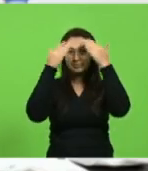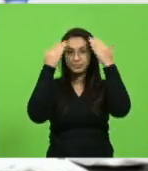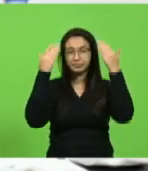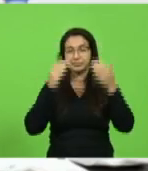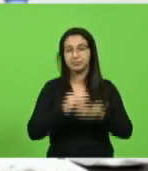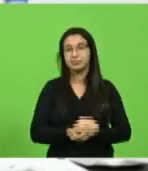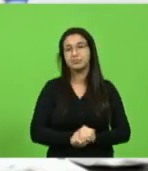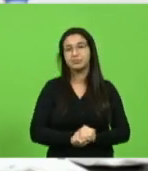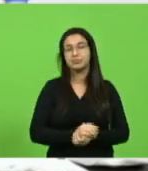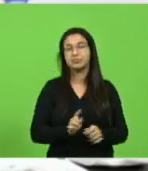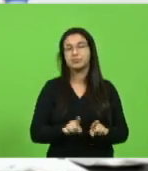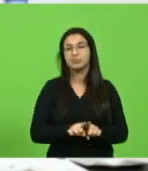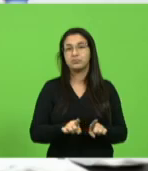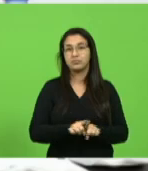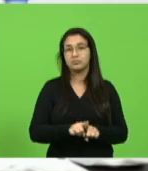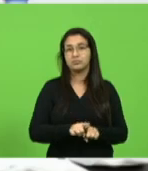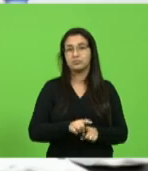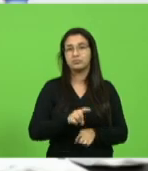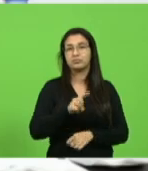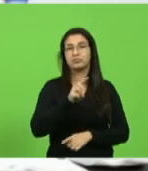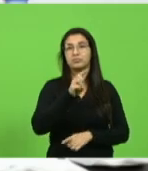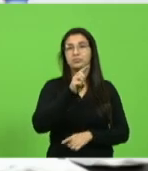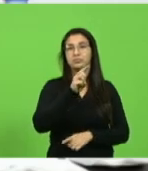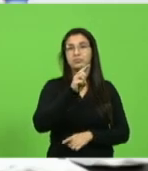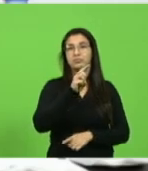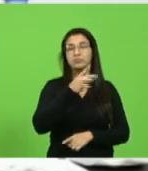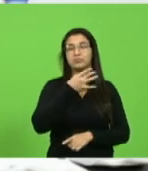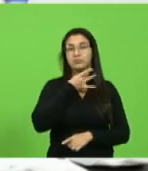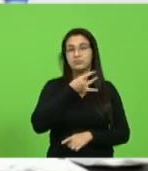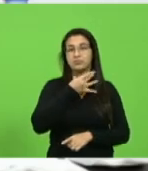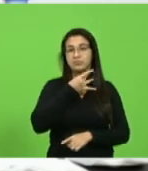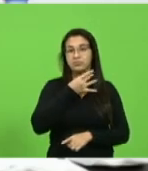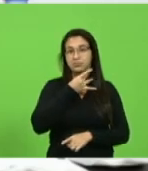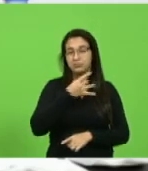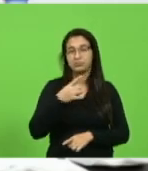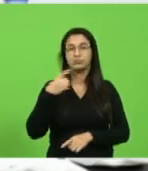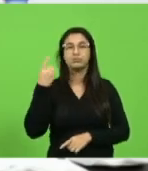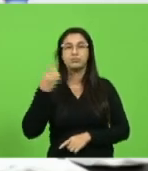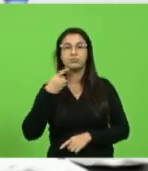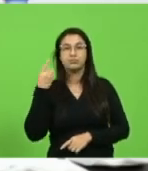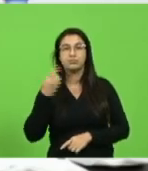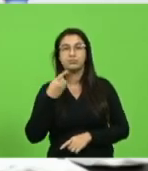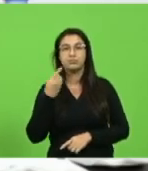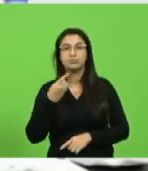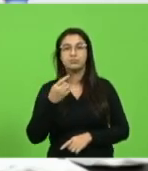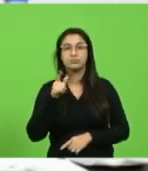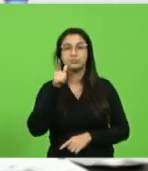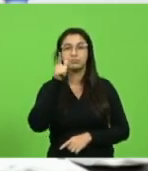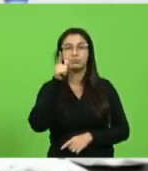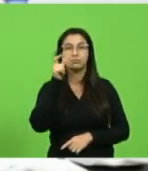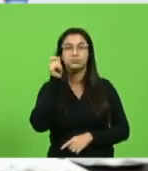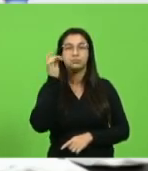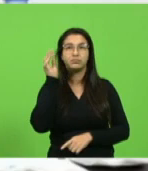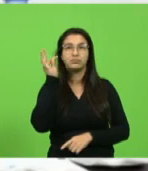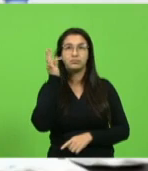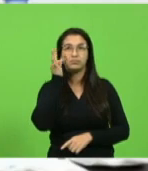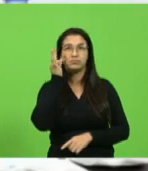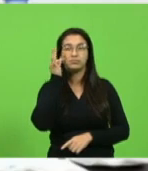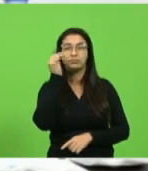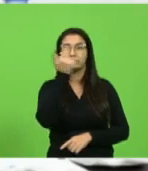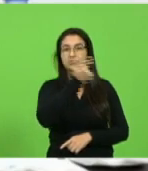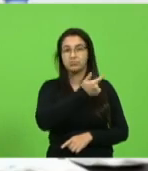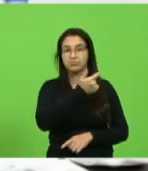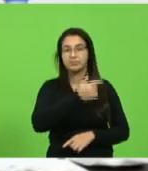deputado estadual Valdir cobalchini e o deputado estadual Fabiano da Luz